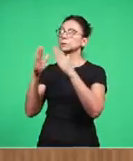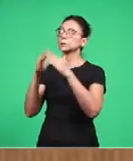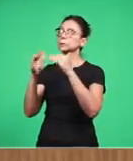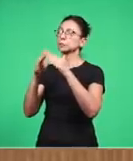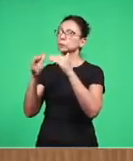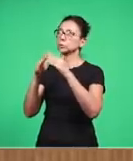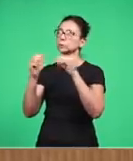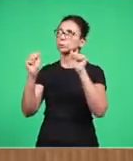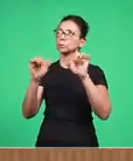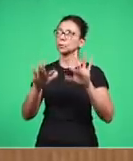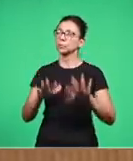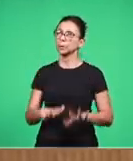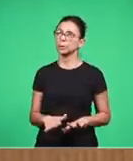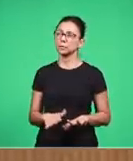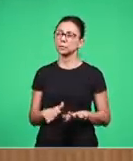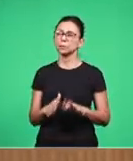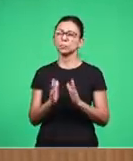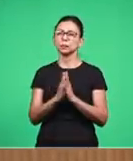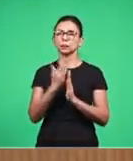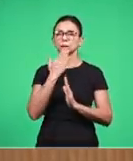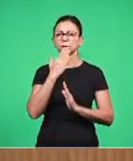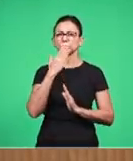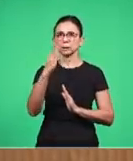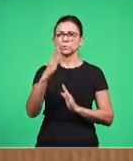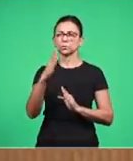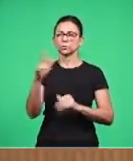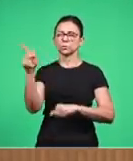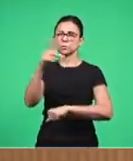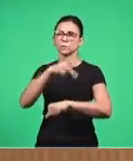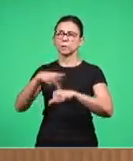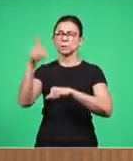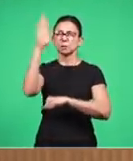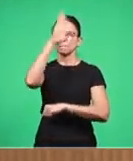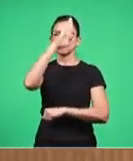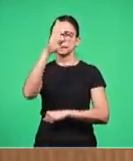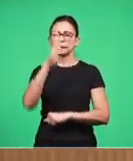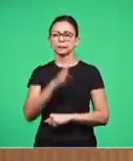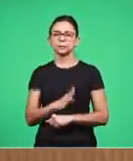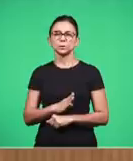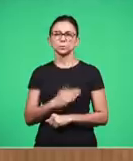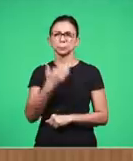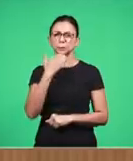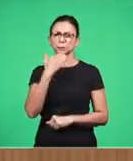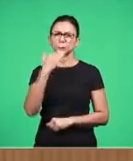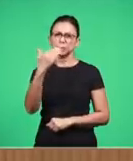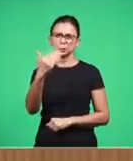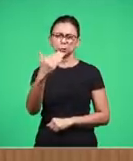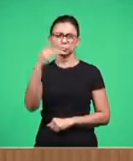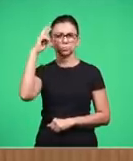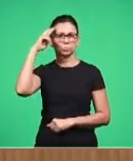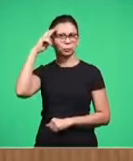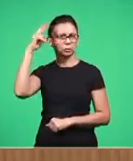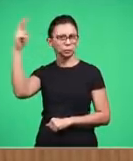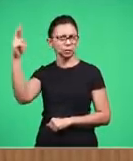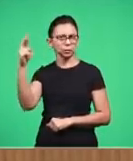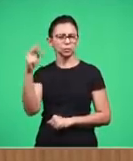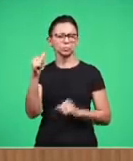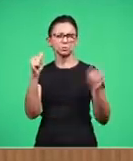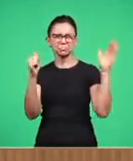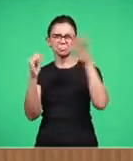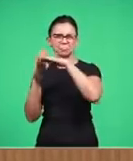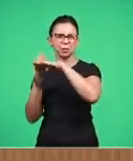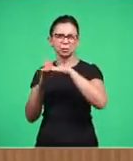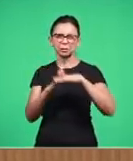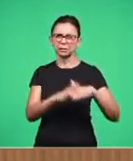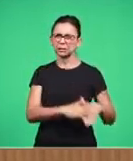hora, intercedendo em favor da nossa pátria. Pedimos, Senhor Deus, que tu possas conceder todo o livramento à nossa pátria